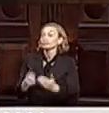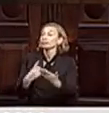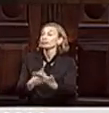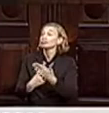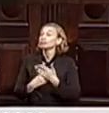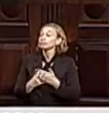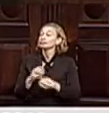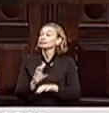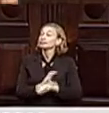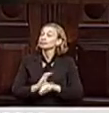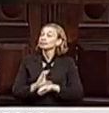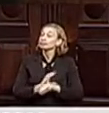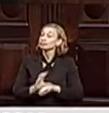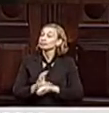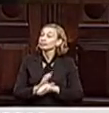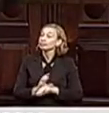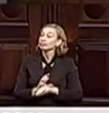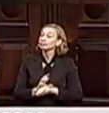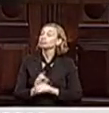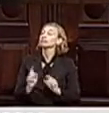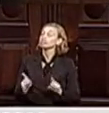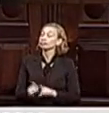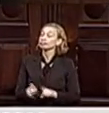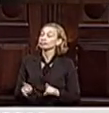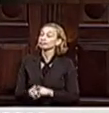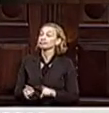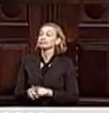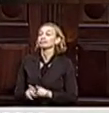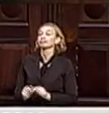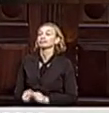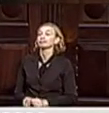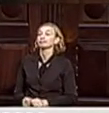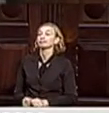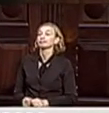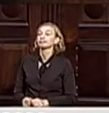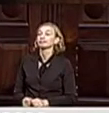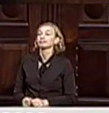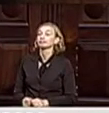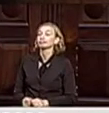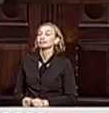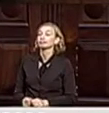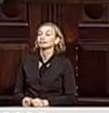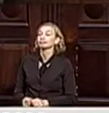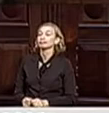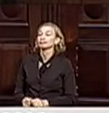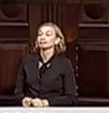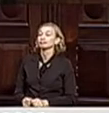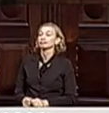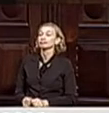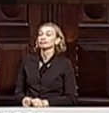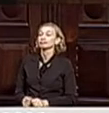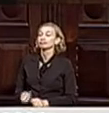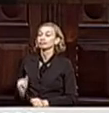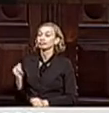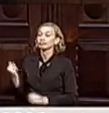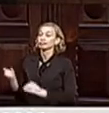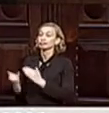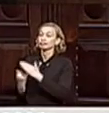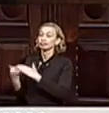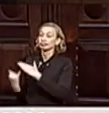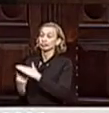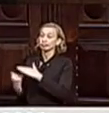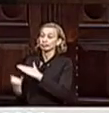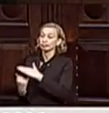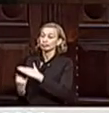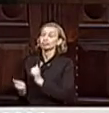Constituição, deveria ser a instituição republicana o